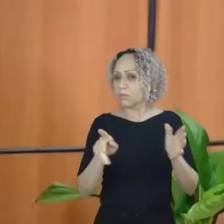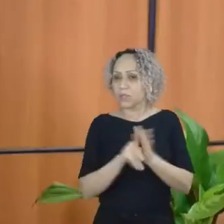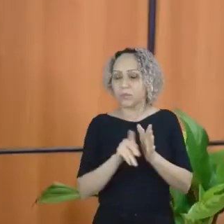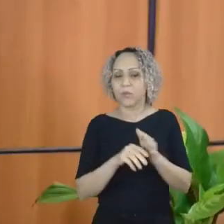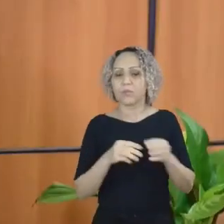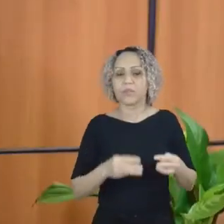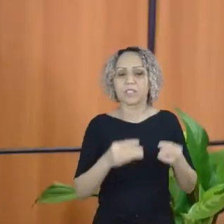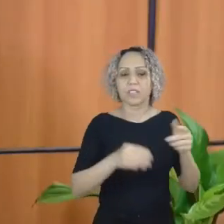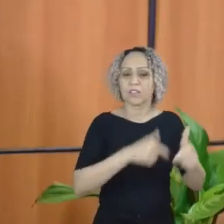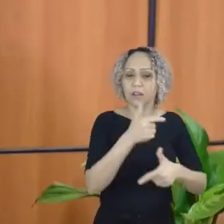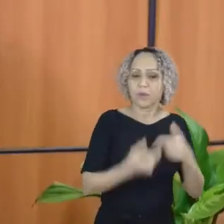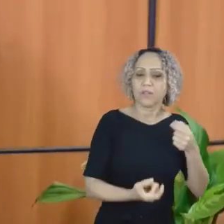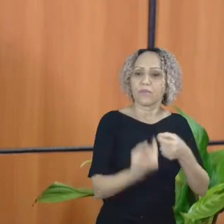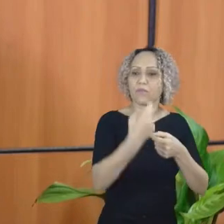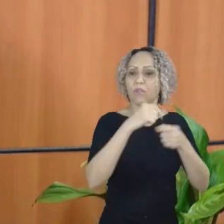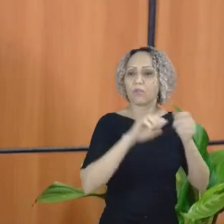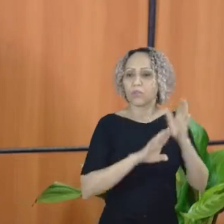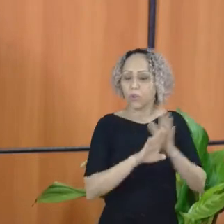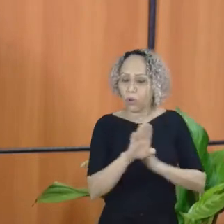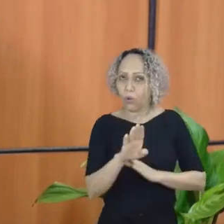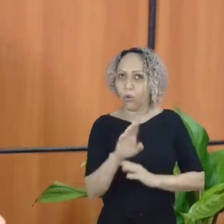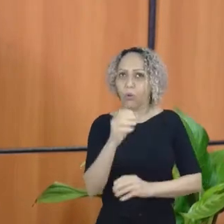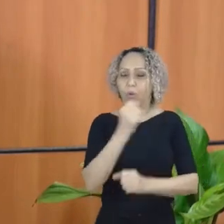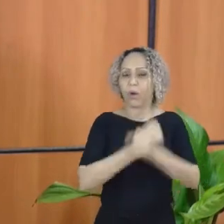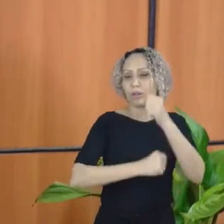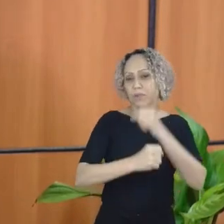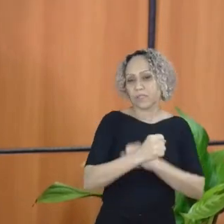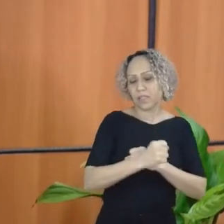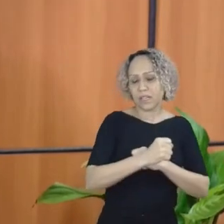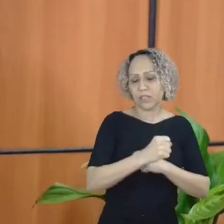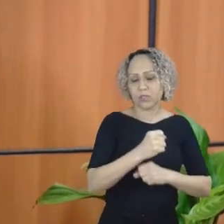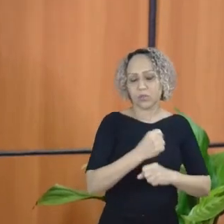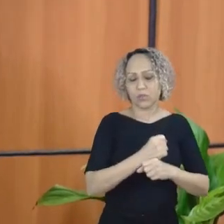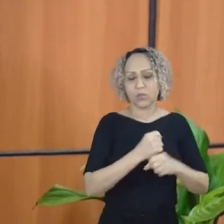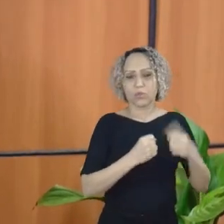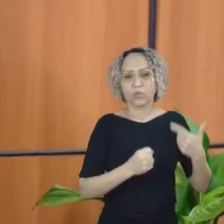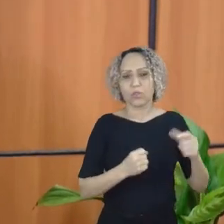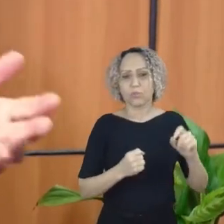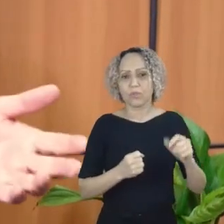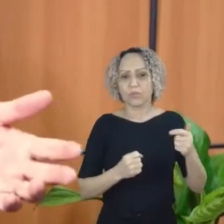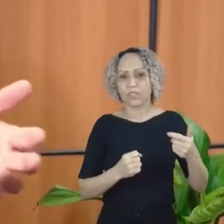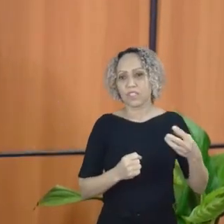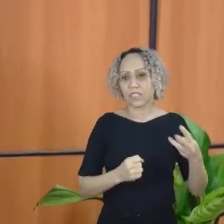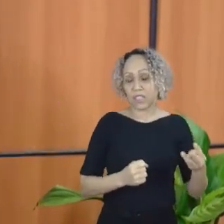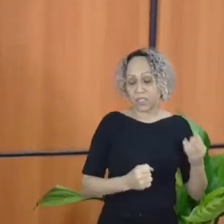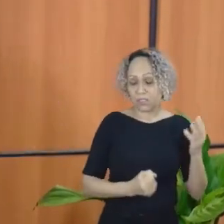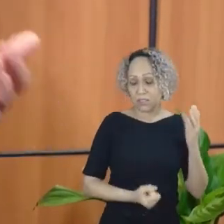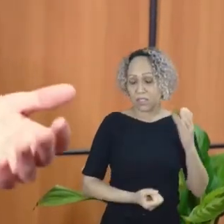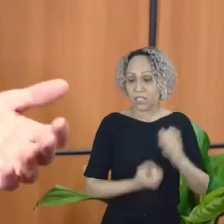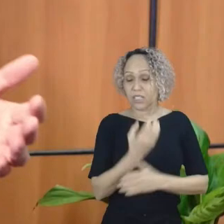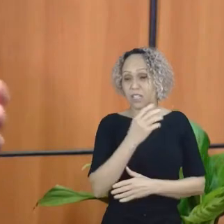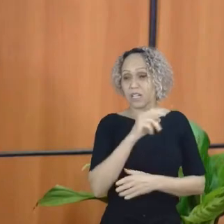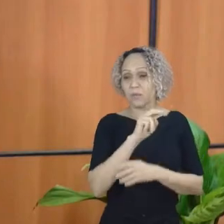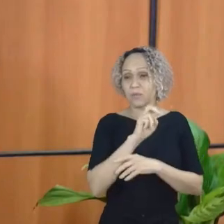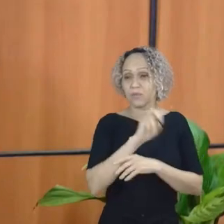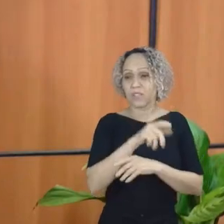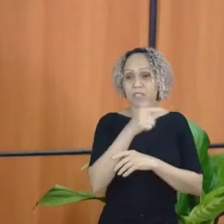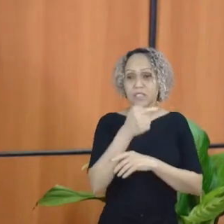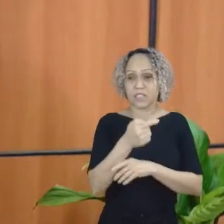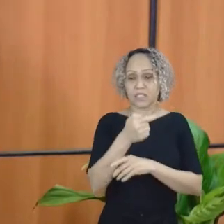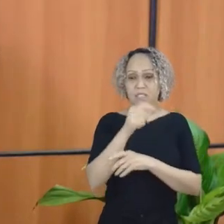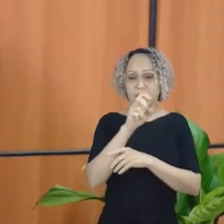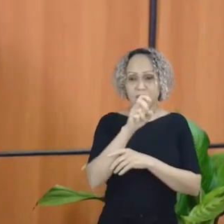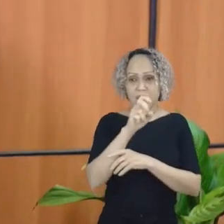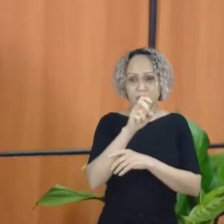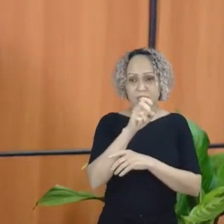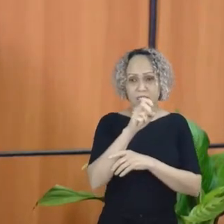milhão de empregos formais, os primeiros trimestres desse ano, 720 mil novos empregos, crescimento